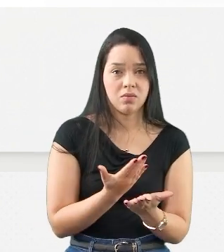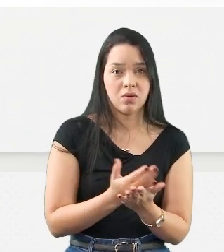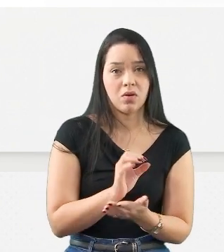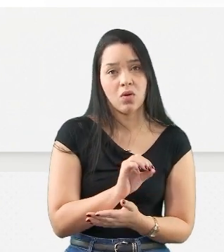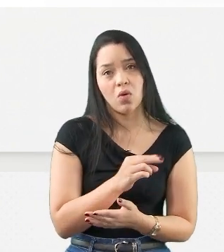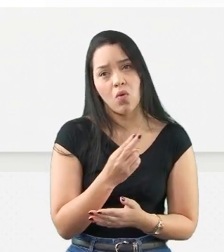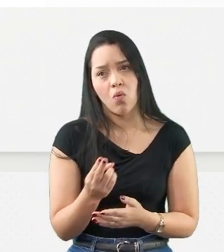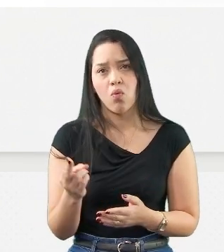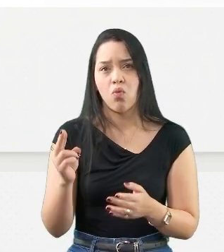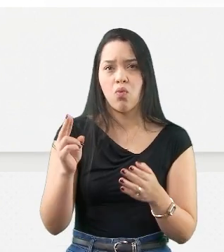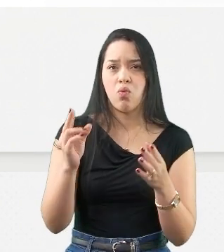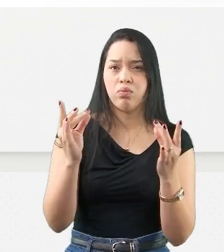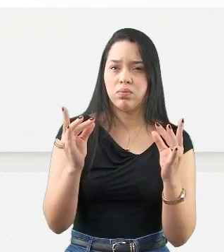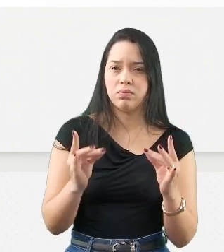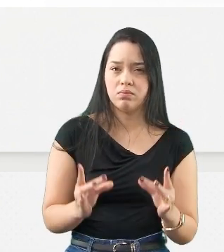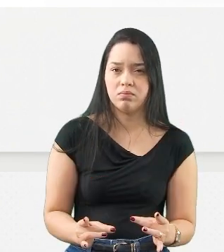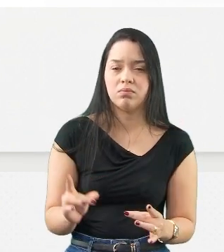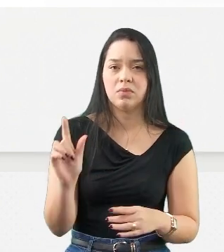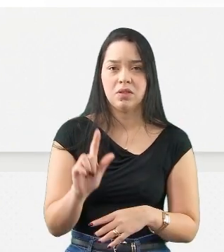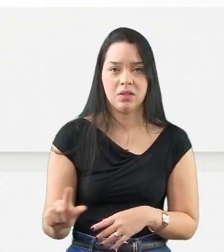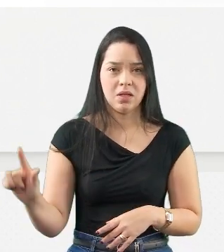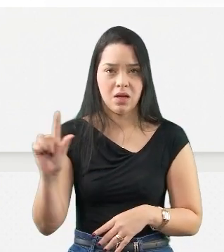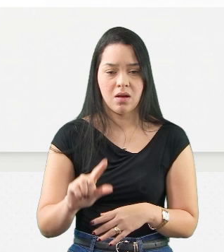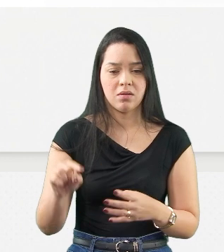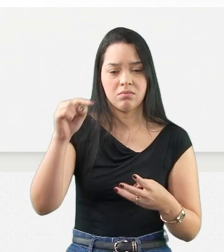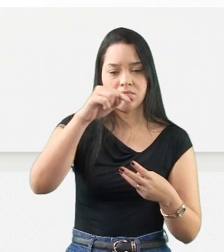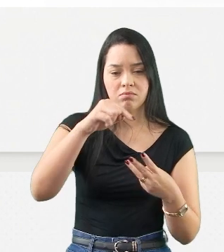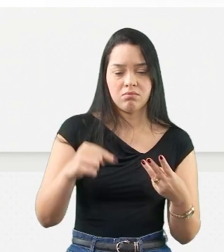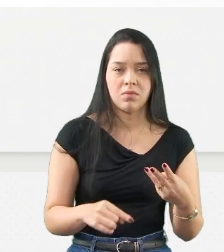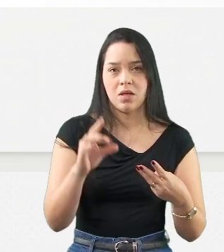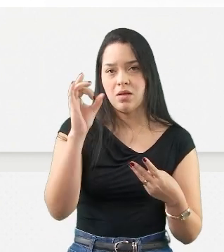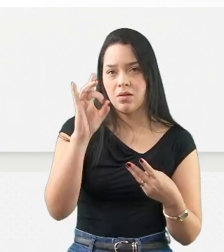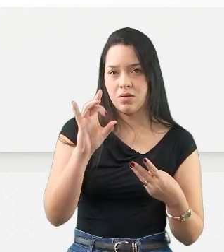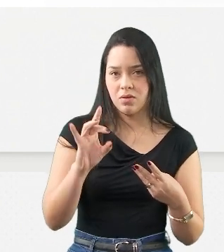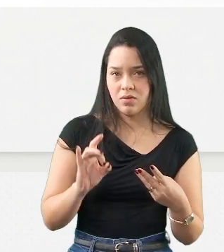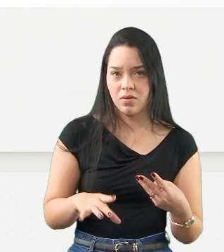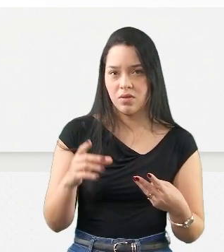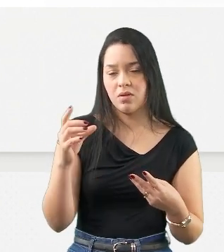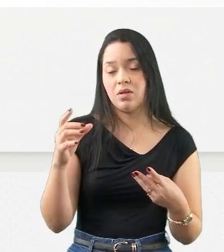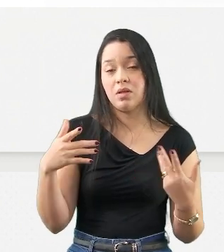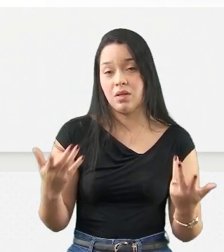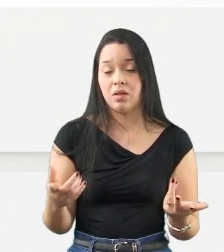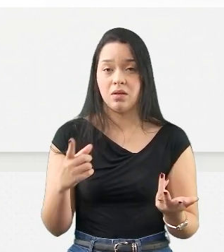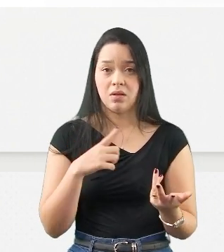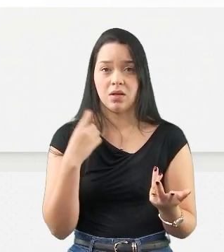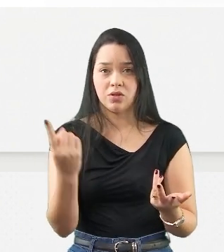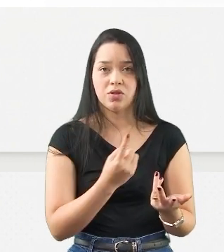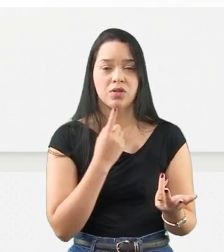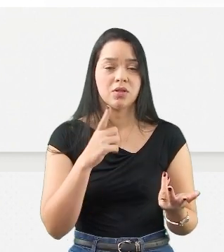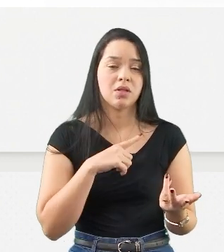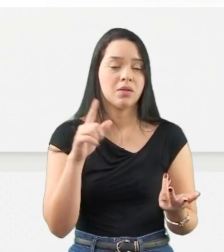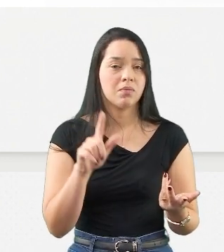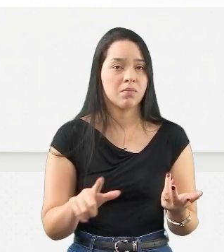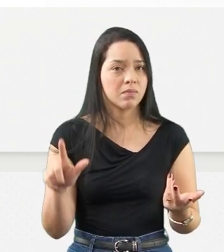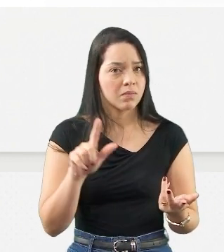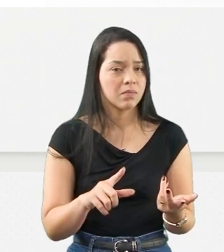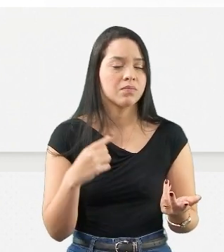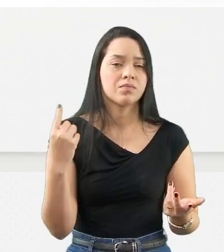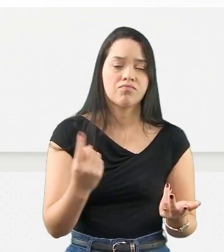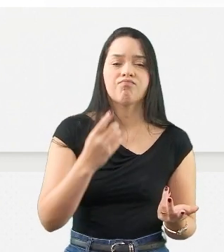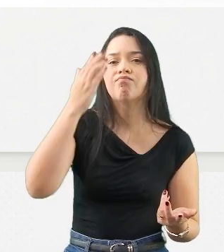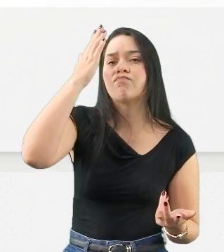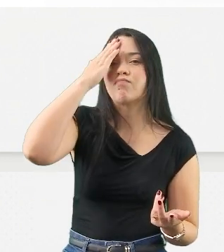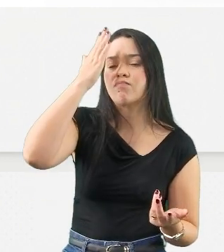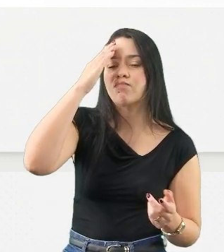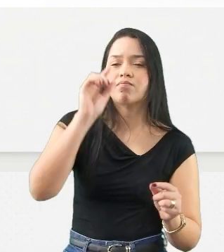estilos literários, né, são denominações diferentes para se retratar a esse recorte que a gente tem da literatura, a gente entender